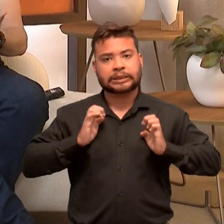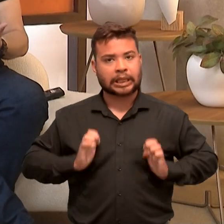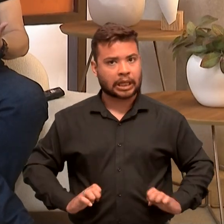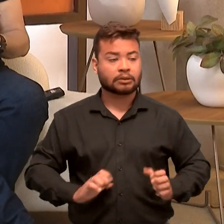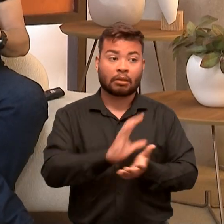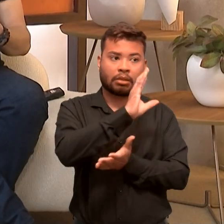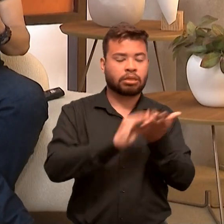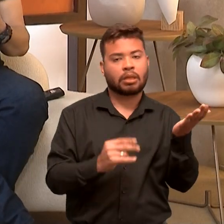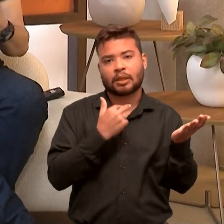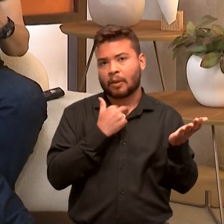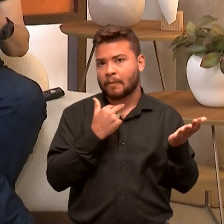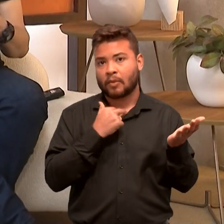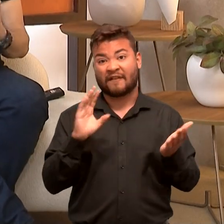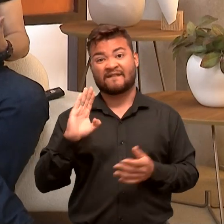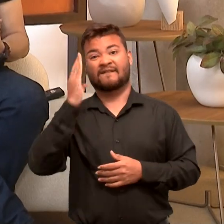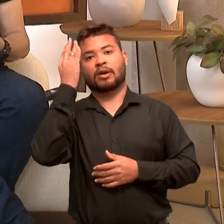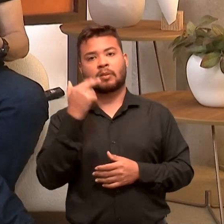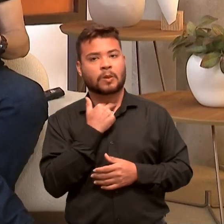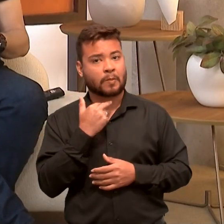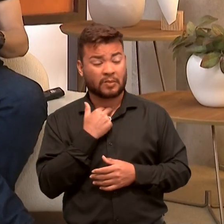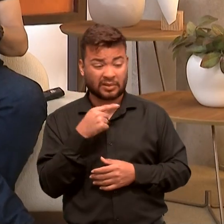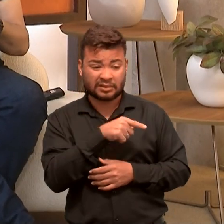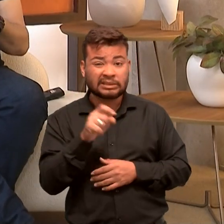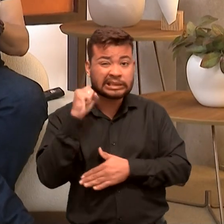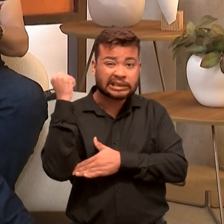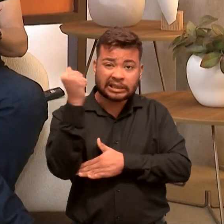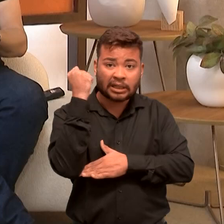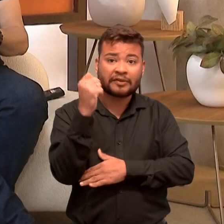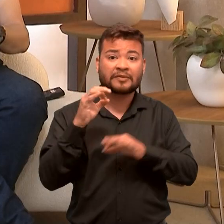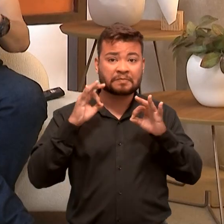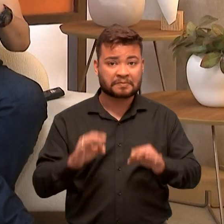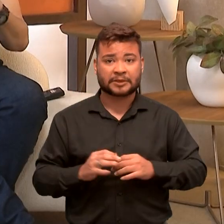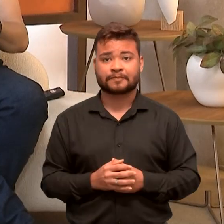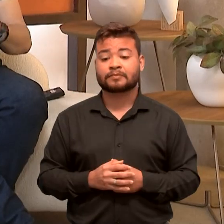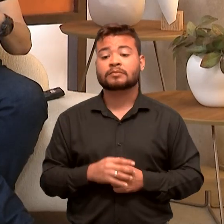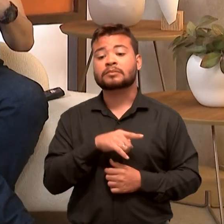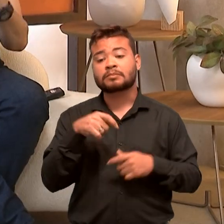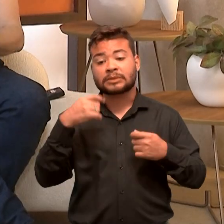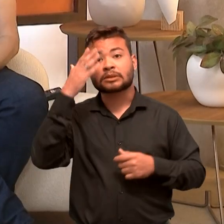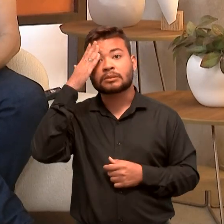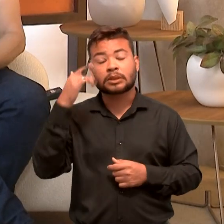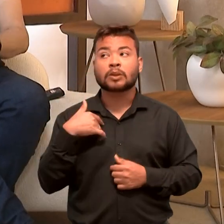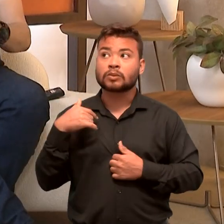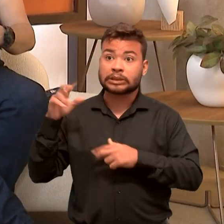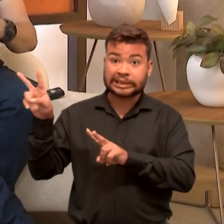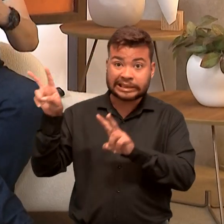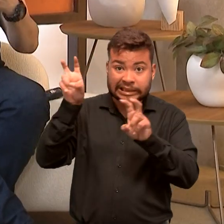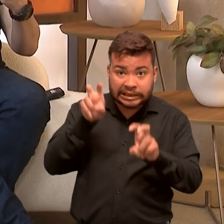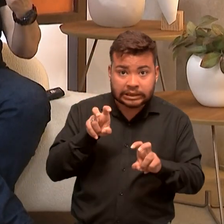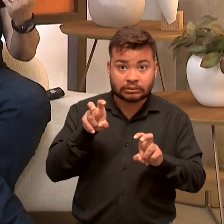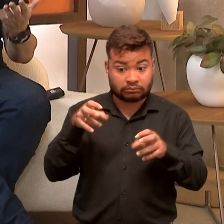de pesquisa, porque isso é muito grave. Então, assim, ele saber o que ele pode, se ele vai citar devidamente,